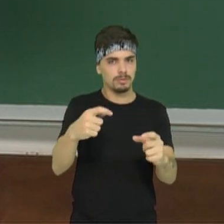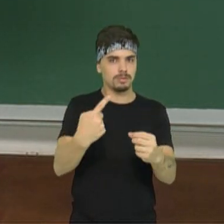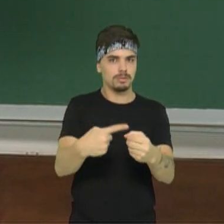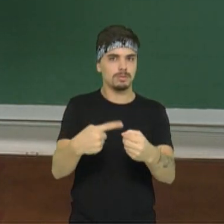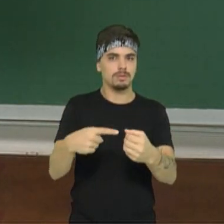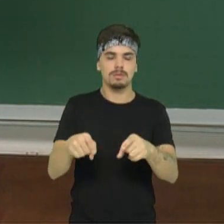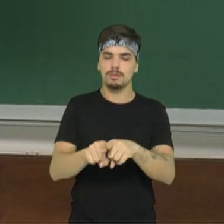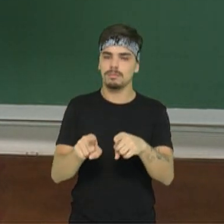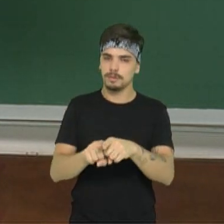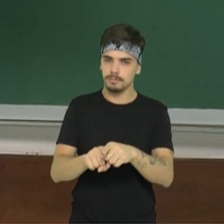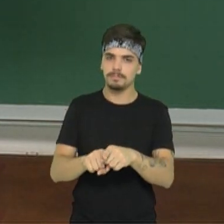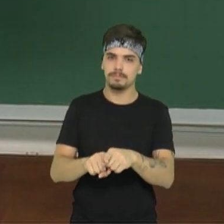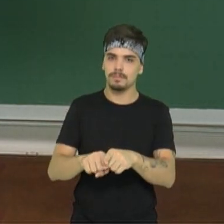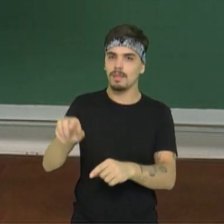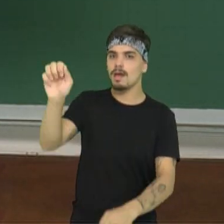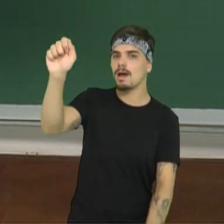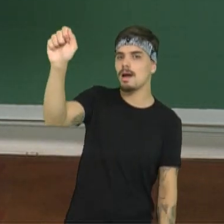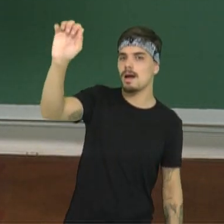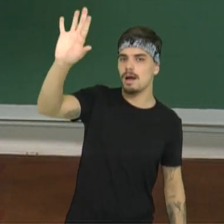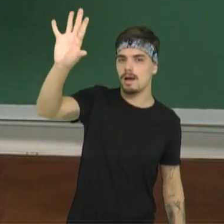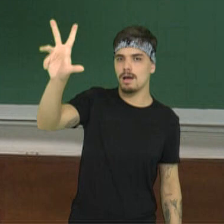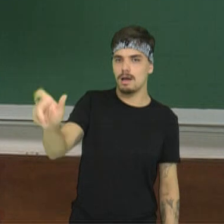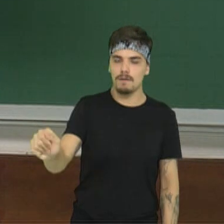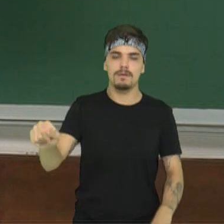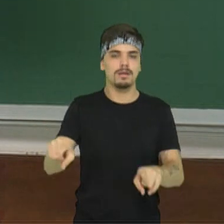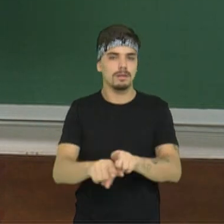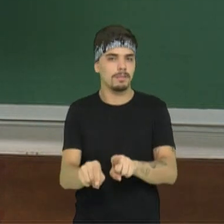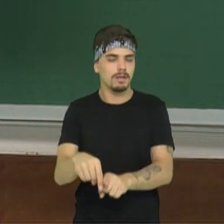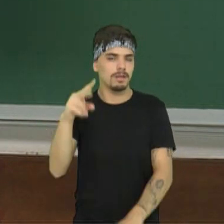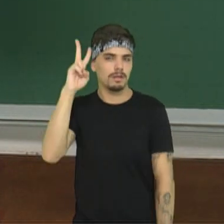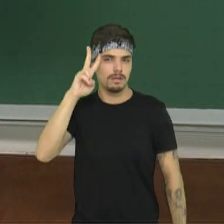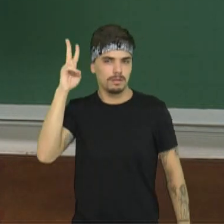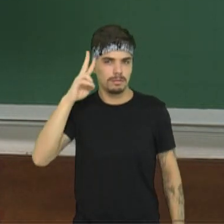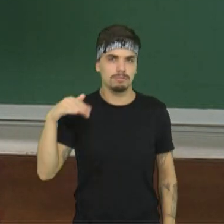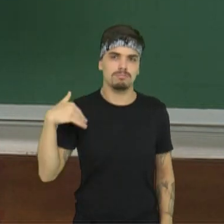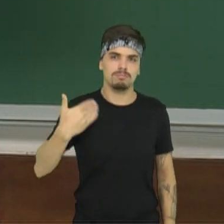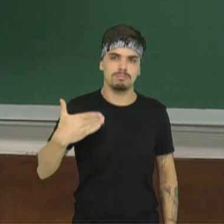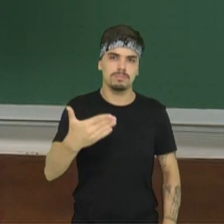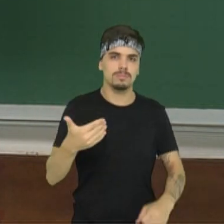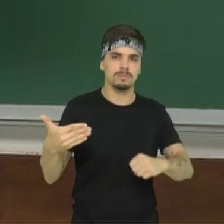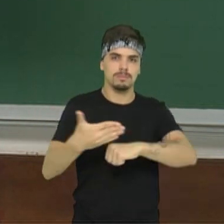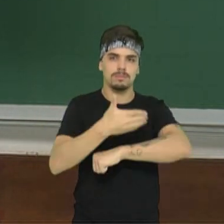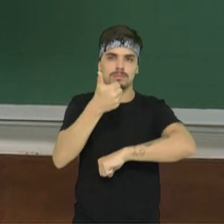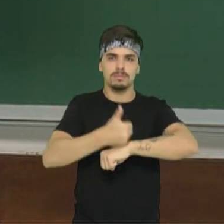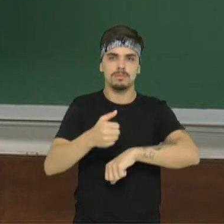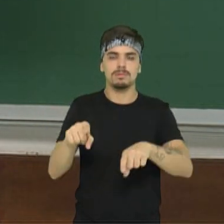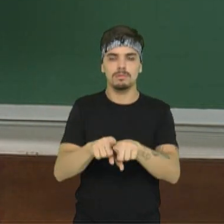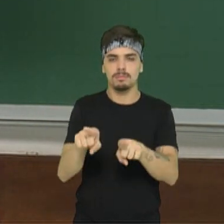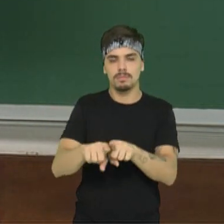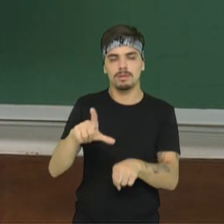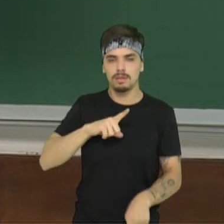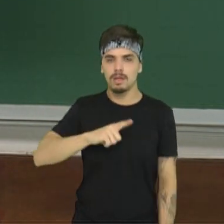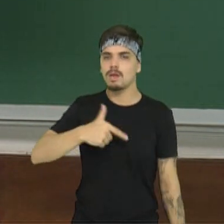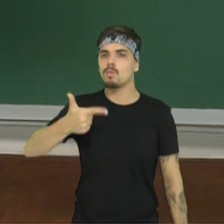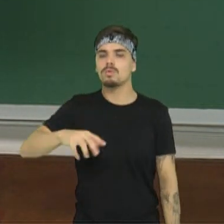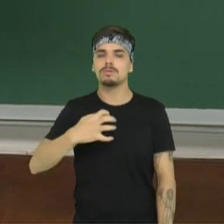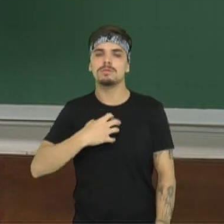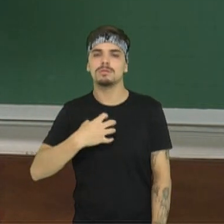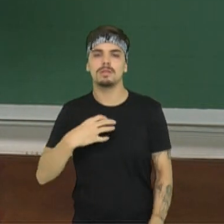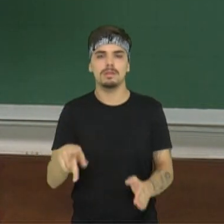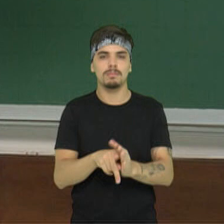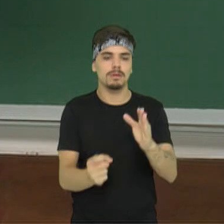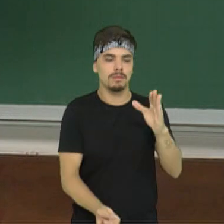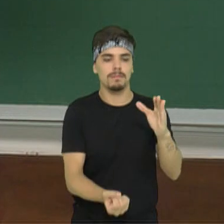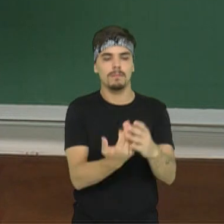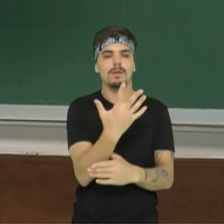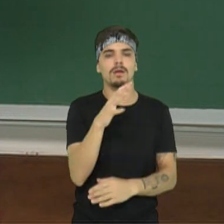as cidades. A África, pela sua história, né, de ocupação, de colonização, também tem uma outra forma, outra